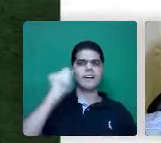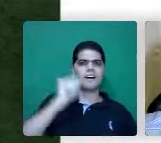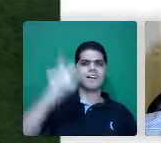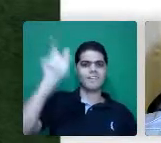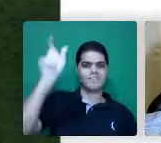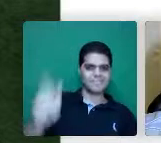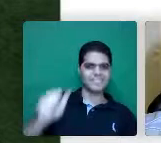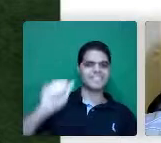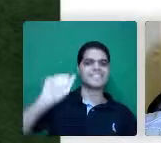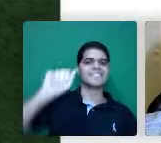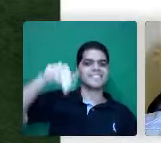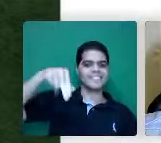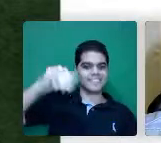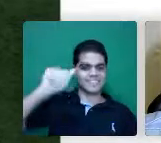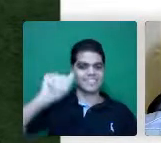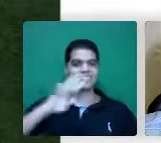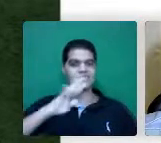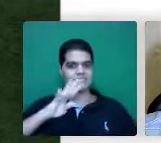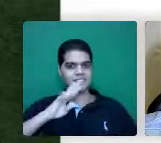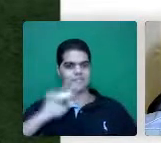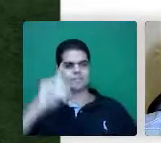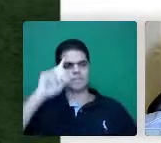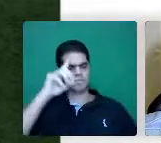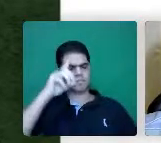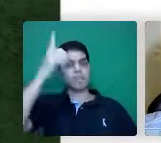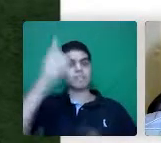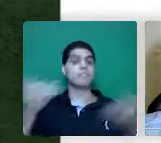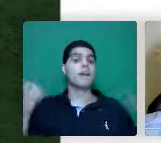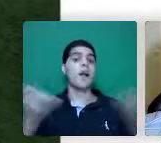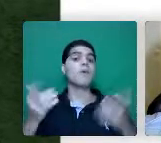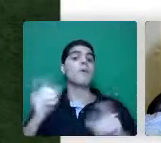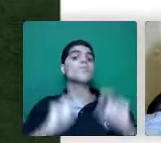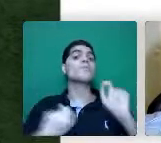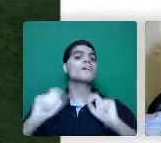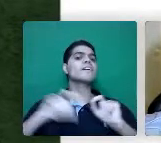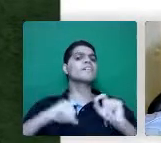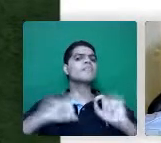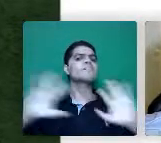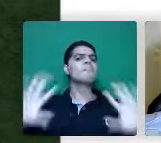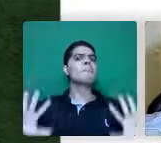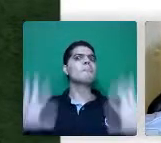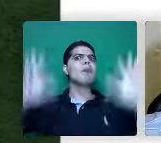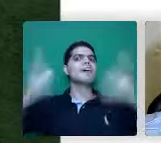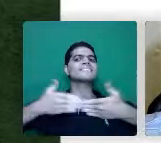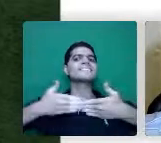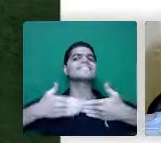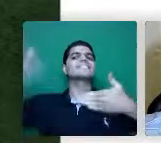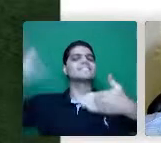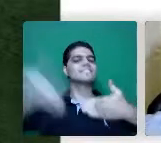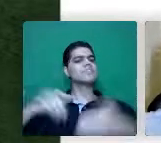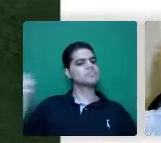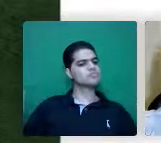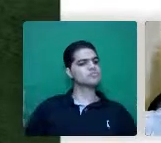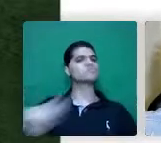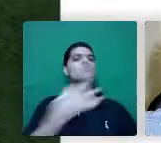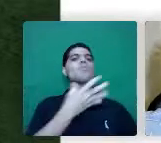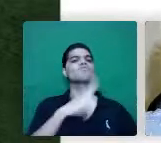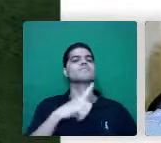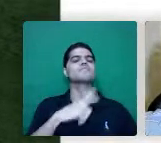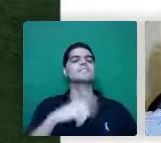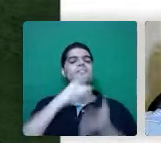hoje, e surgiu essa grande ideia e nós vamos agora fazer a maratona, né? Mais uma atividade da